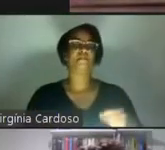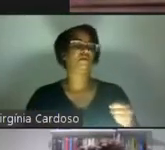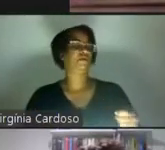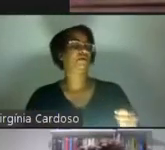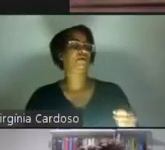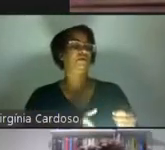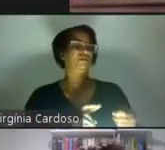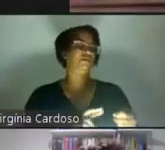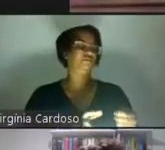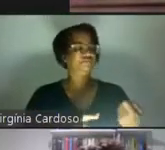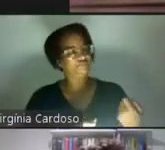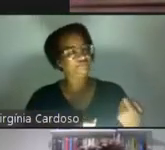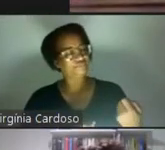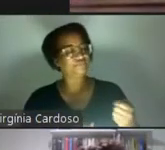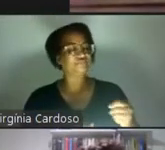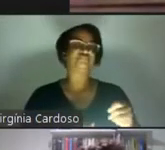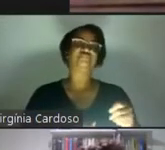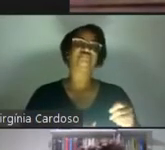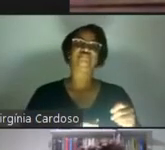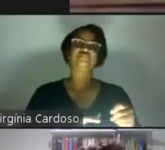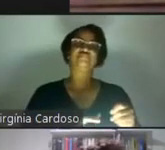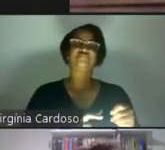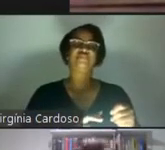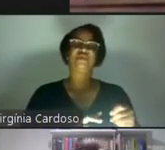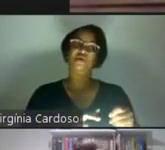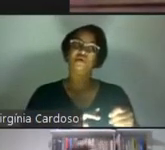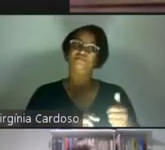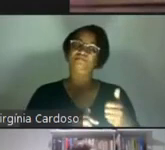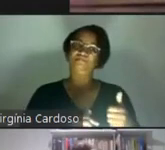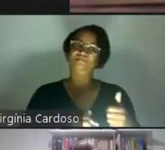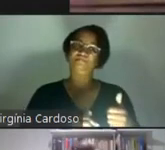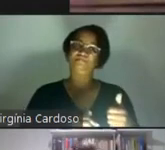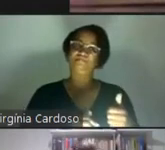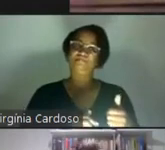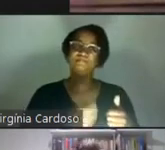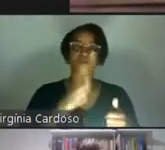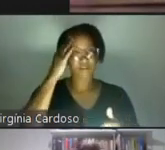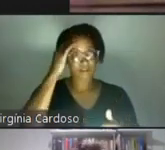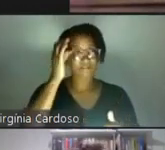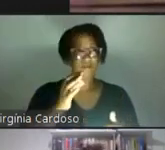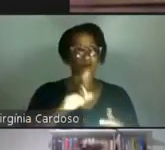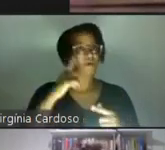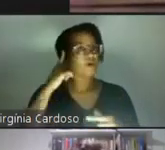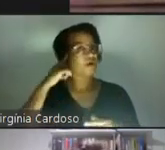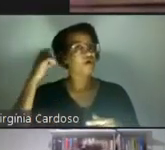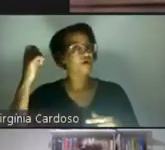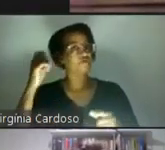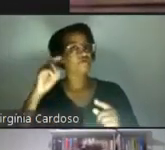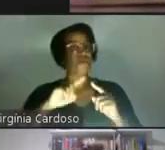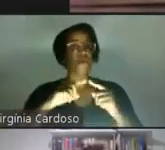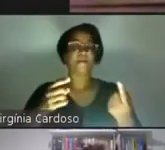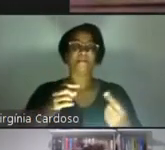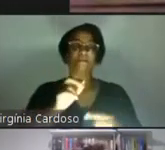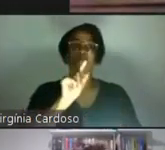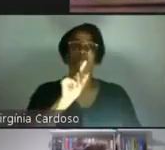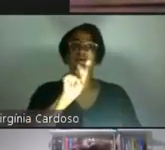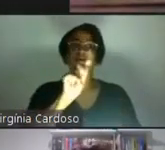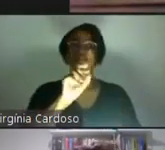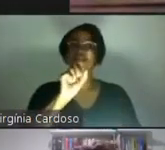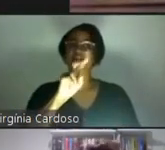a capa, e aí chegou e falou, meu filho, é o seguinte, ó, tenha certeza que eu vou ouvir, mas gravar é uma outra